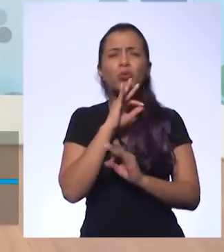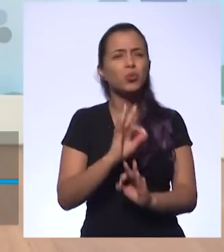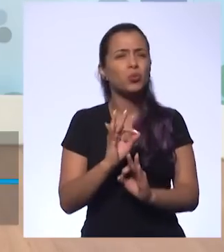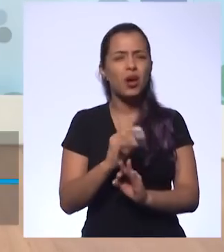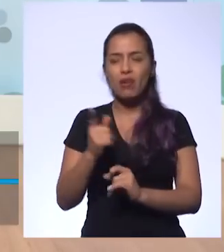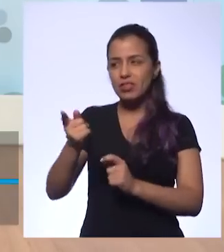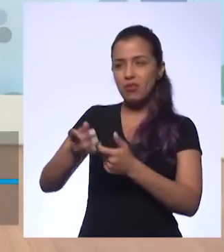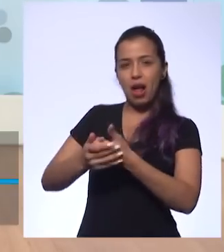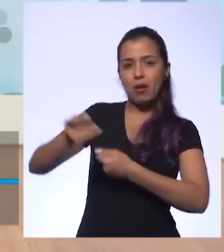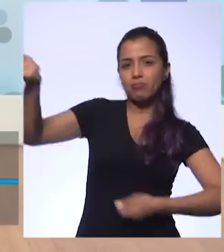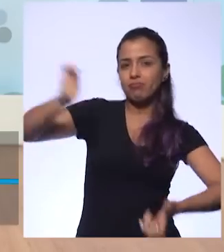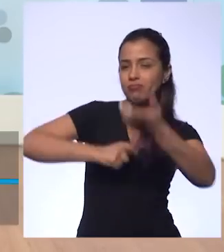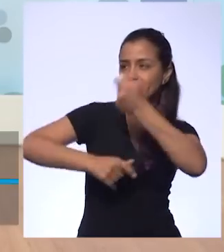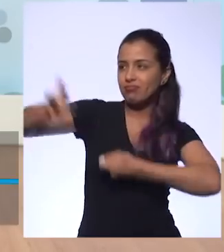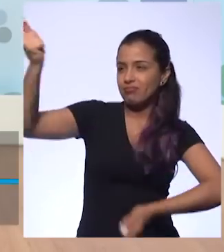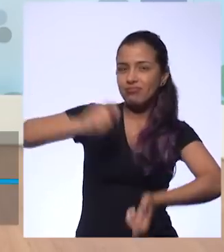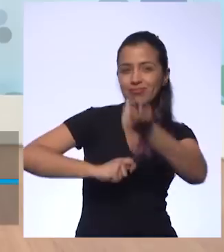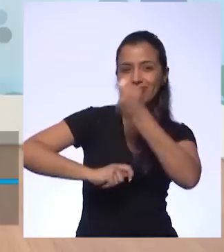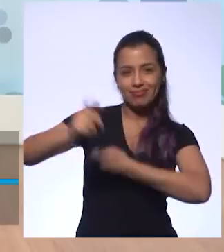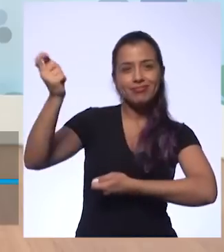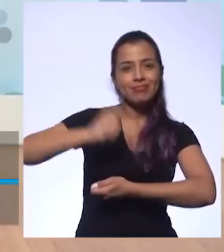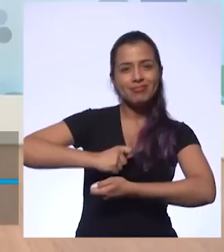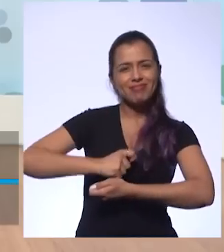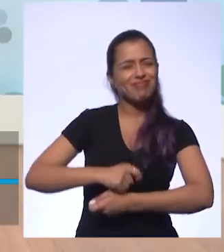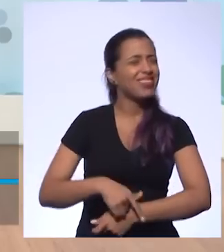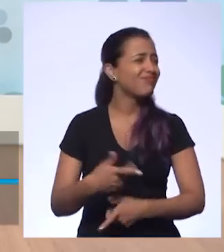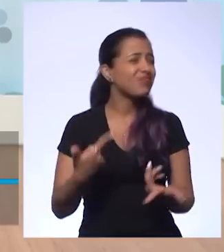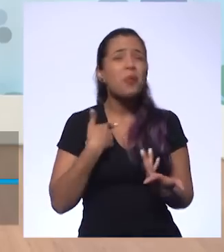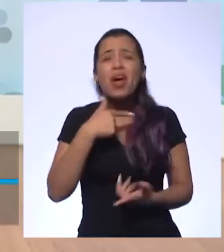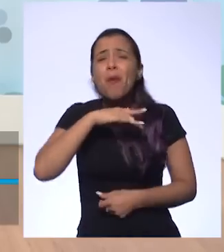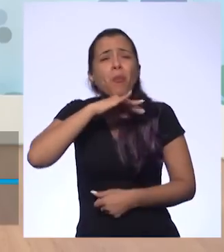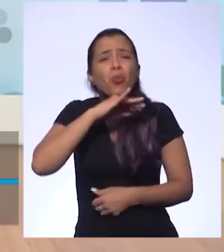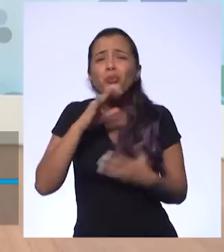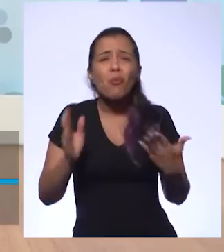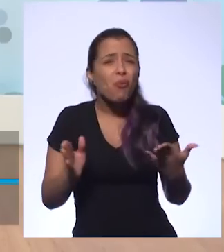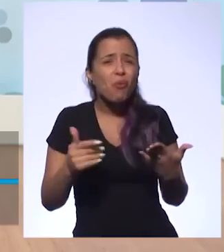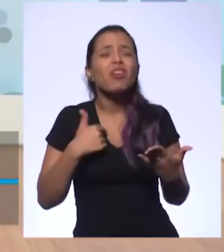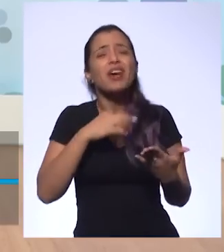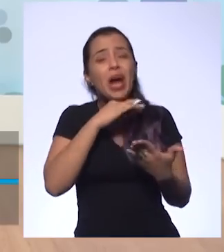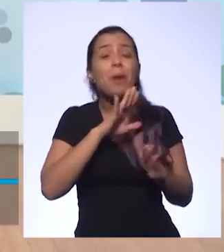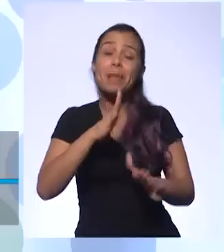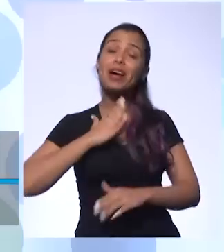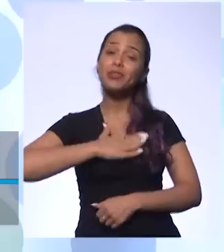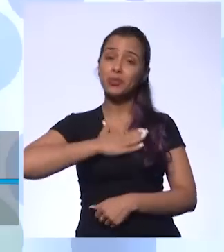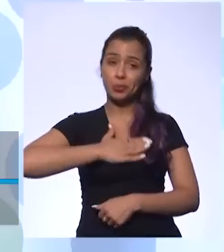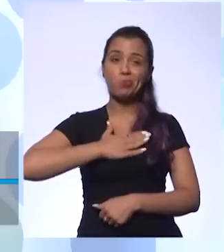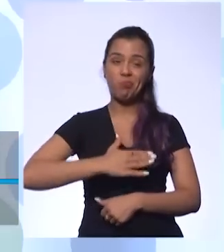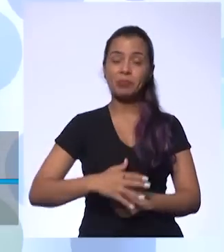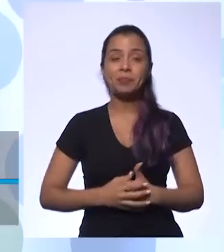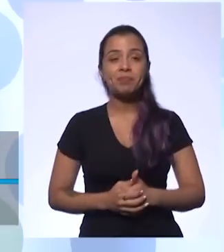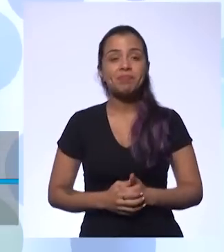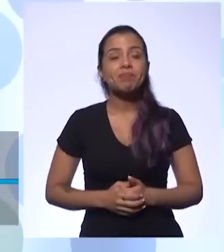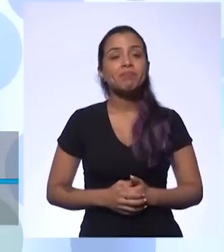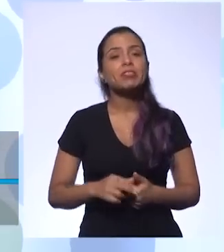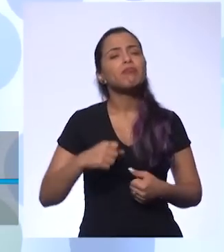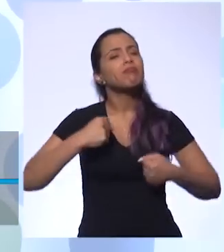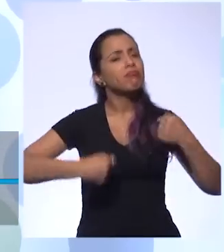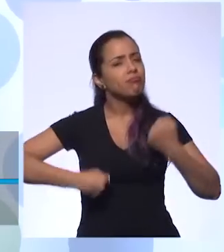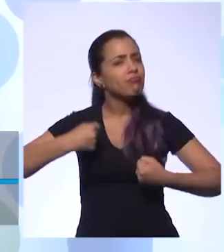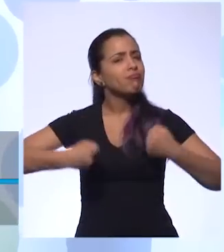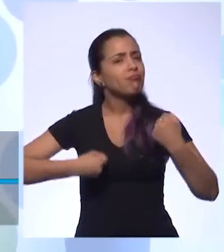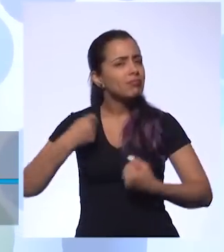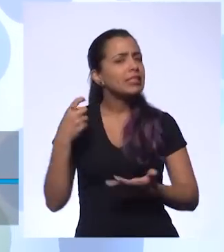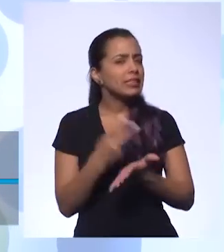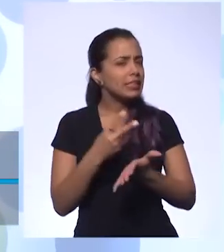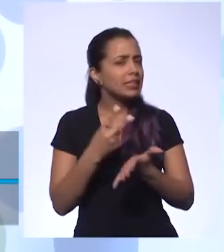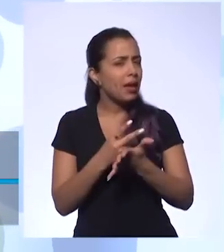colocava cerol. então, eu era muito ruim. Então, Ah, assim, mas eu gostava. tá. Então eu vivia correndo. E eu soltava nesse